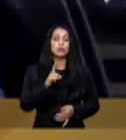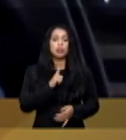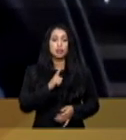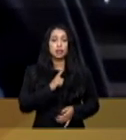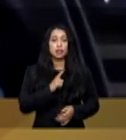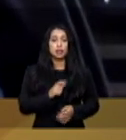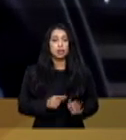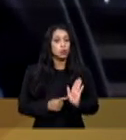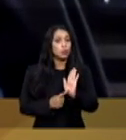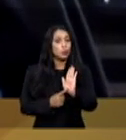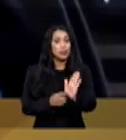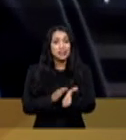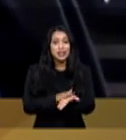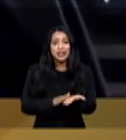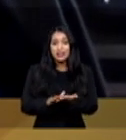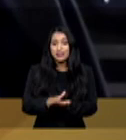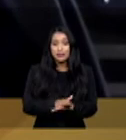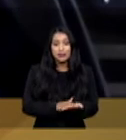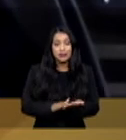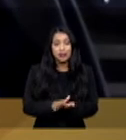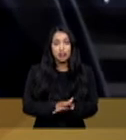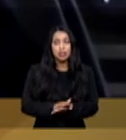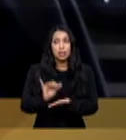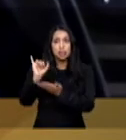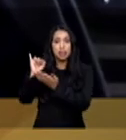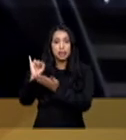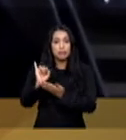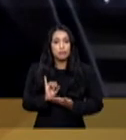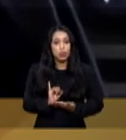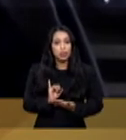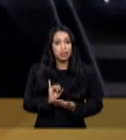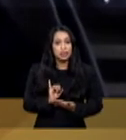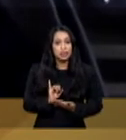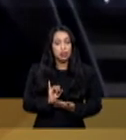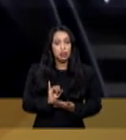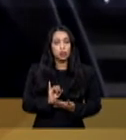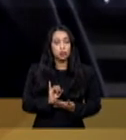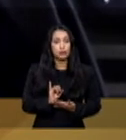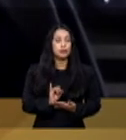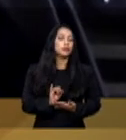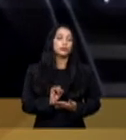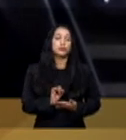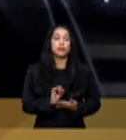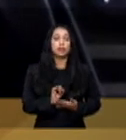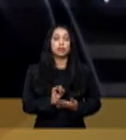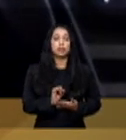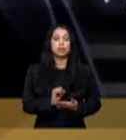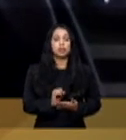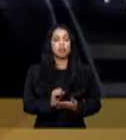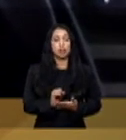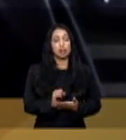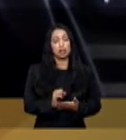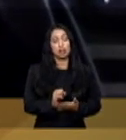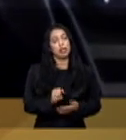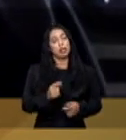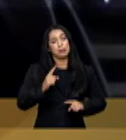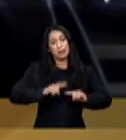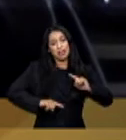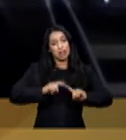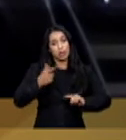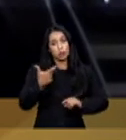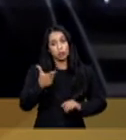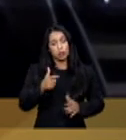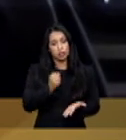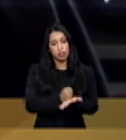nada fala sobre importação de substâncias sem registro. Vou ler o artigo 273